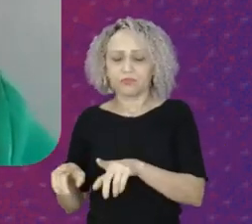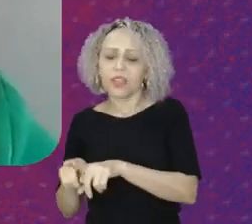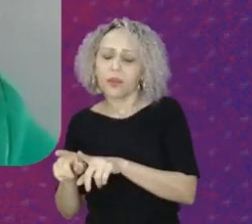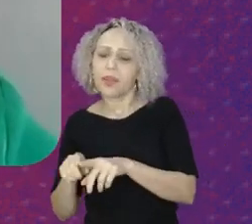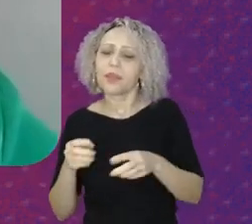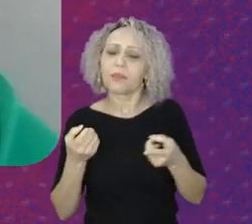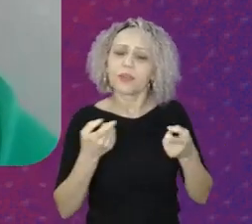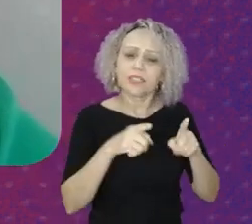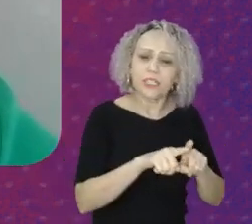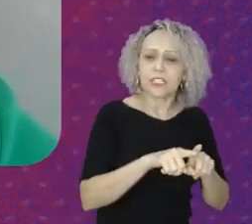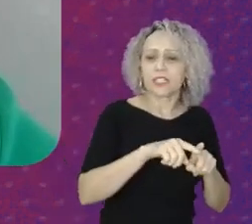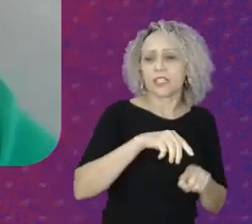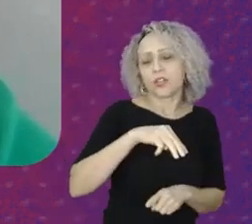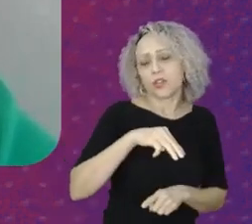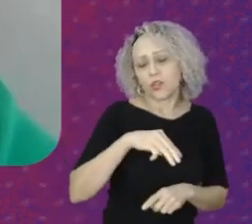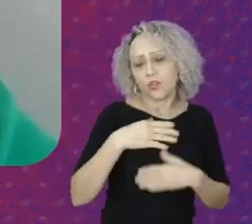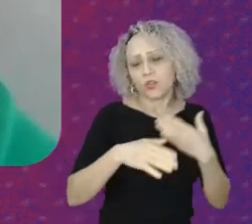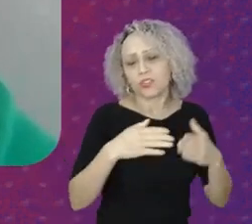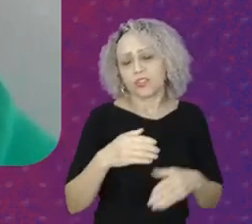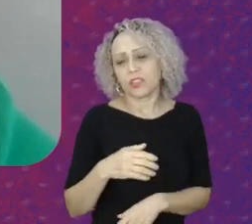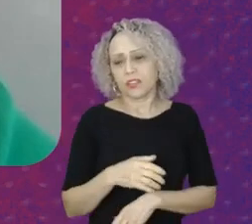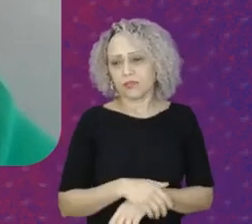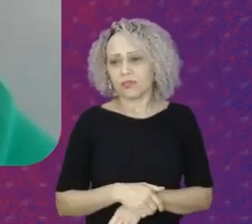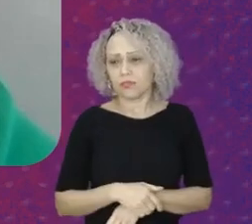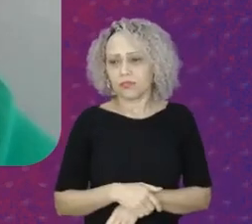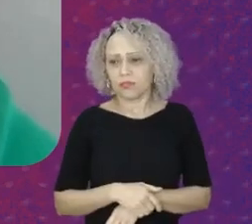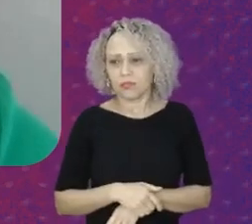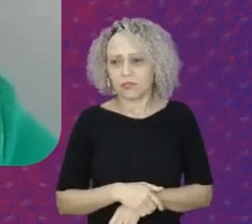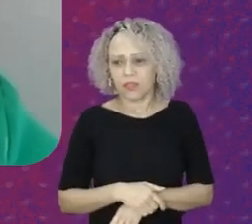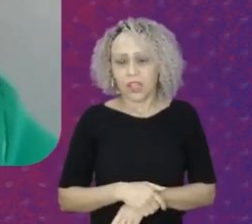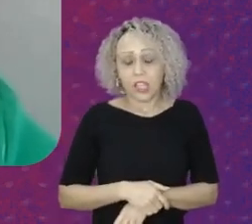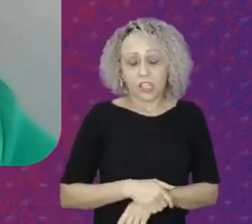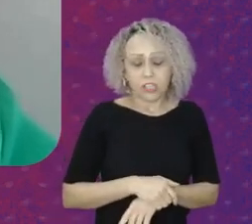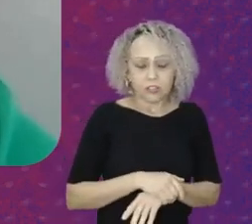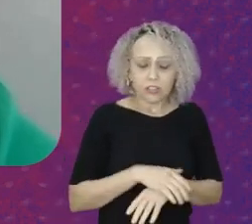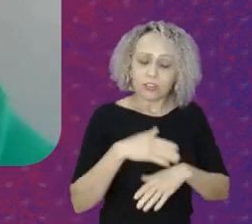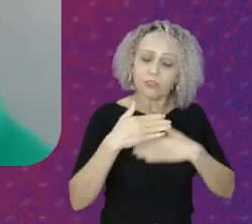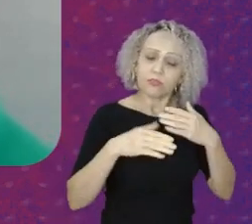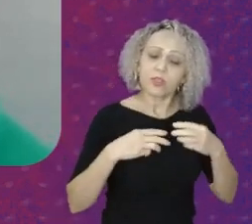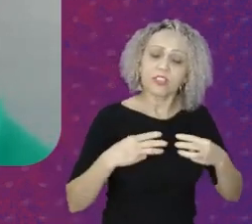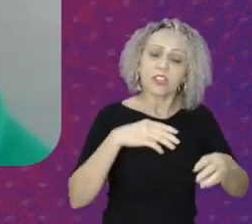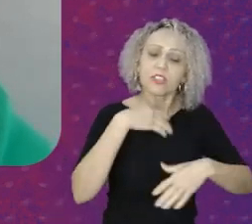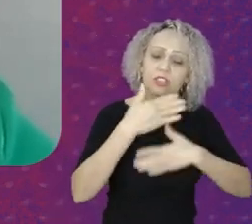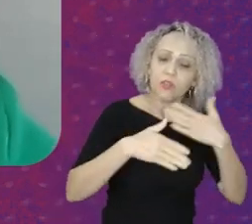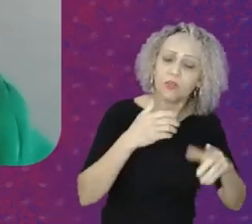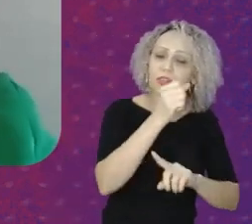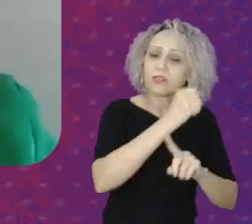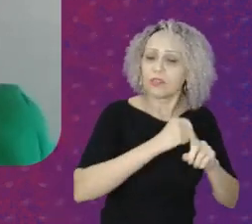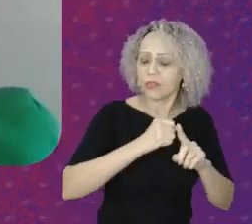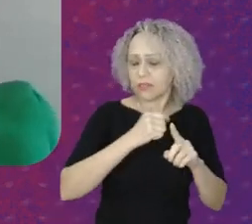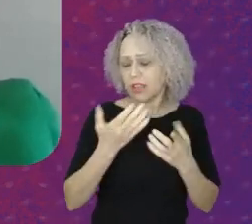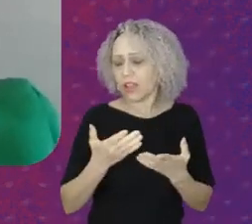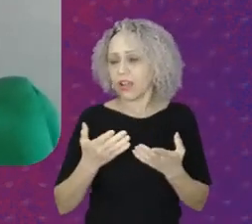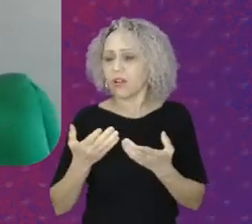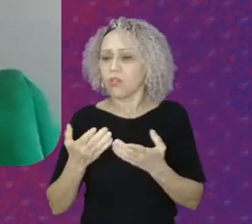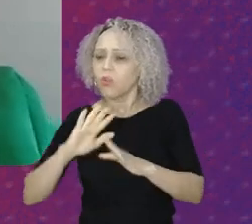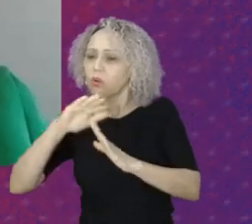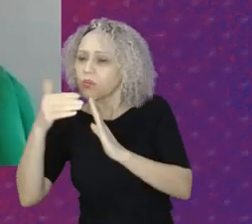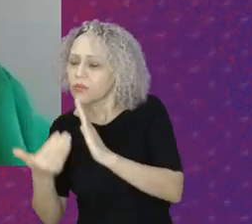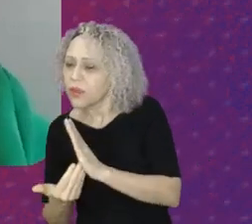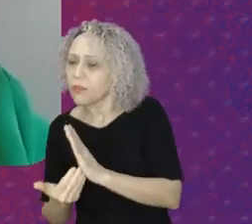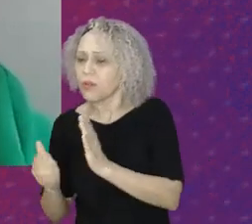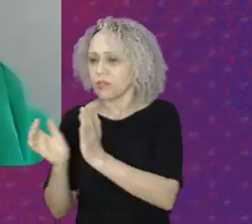o INCRA, na titularização de terras quilombolas, no tombamento de terras quilombolas, parceria com o Ministério